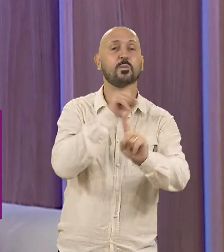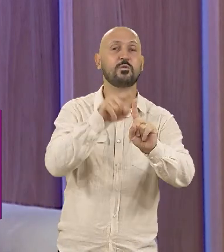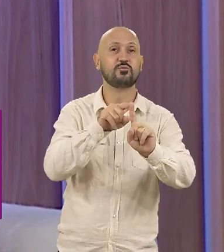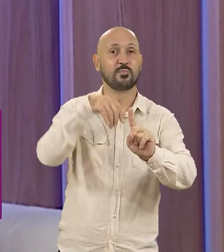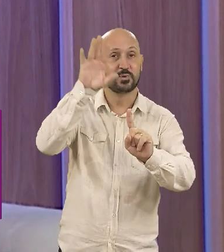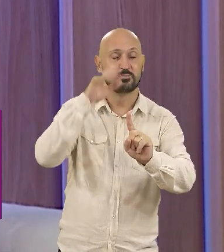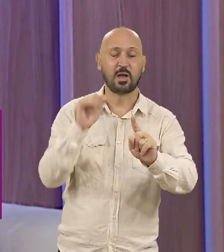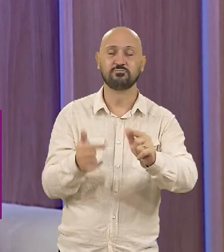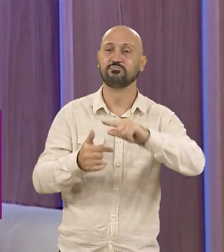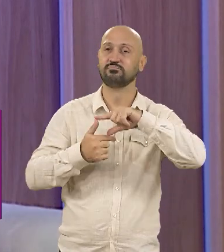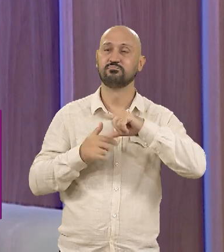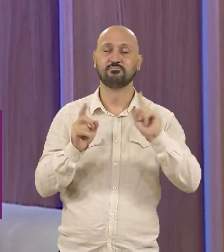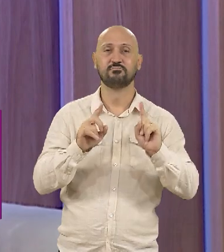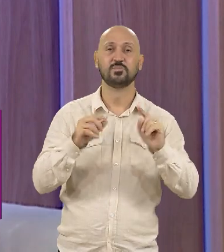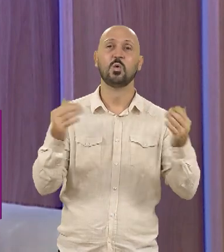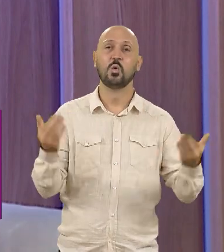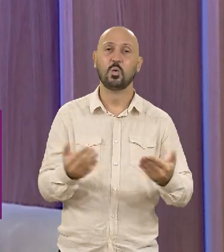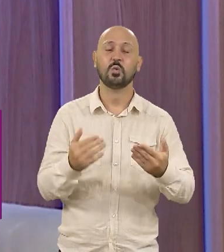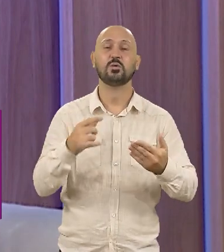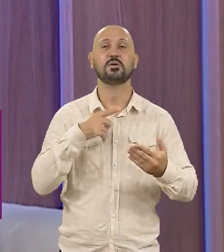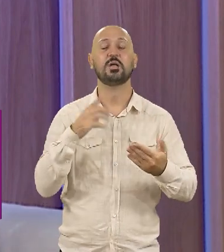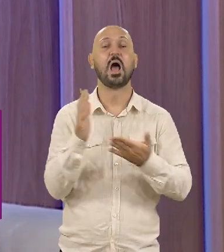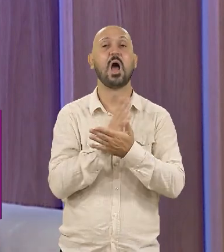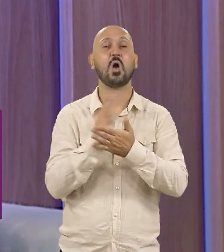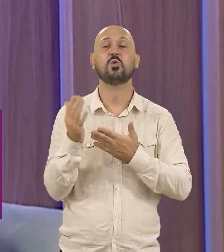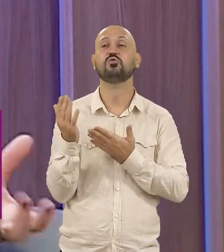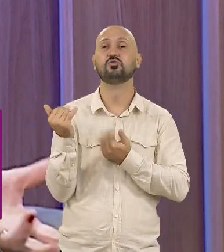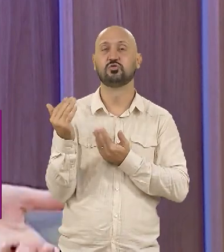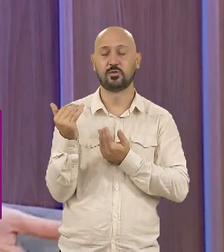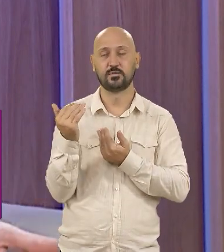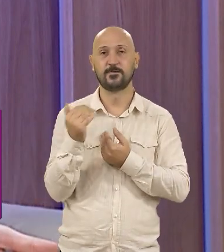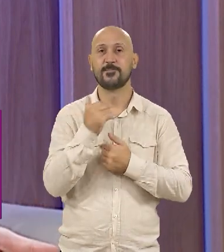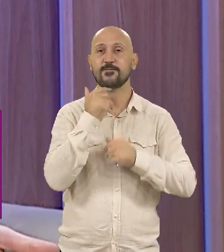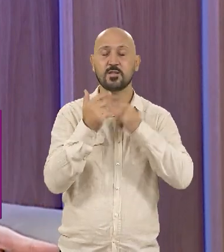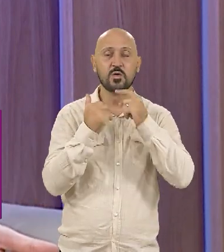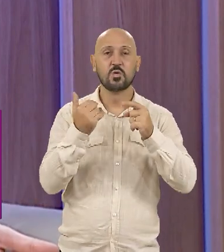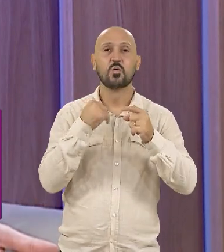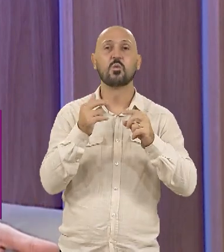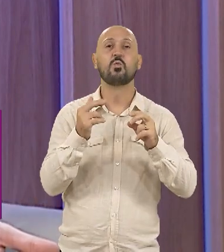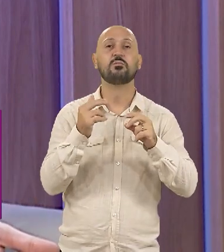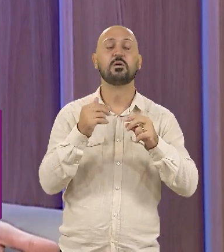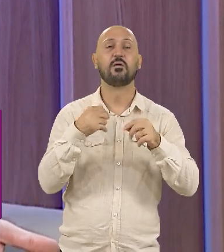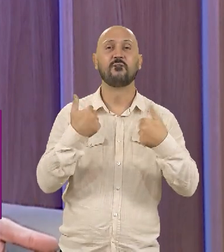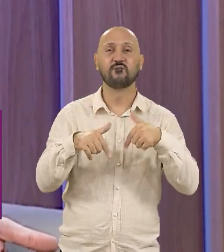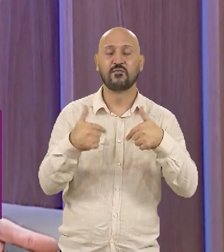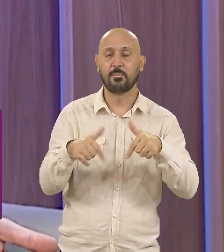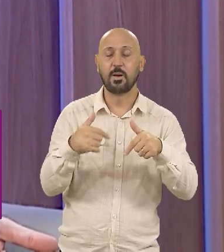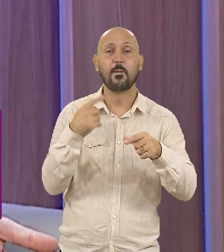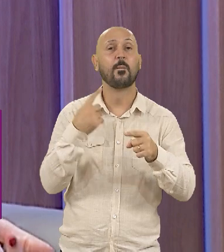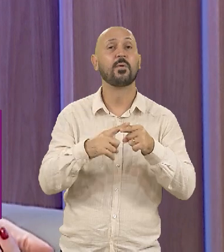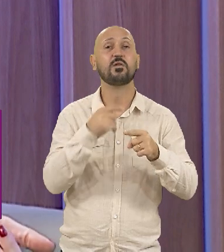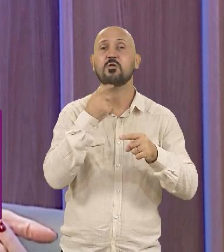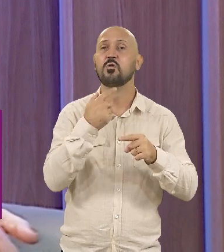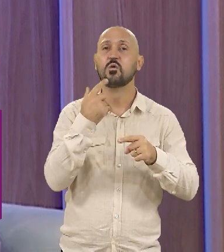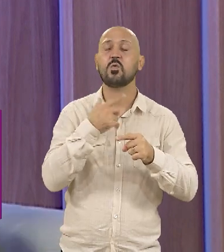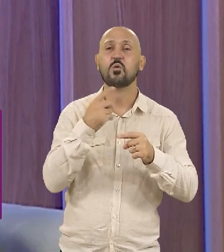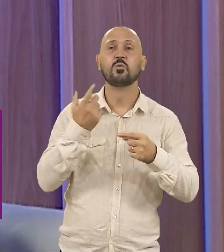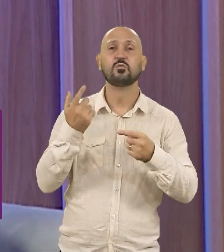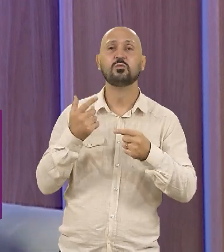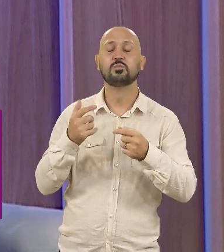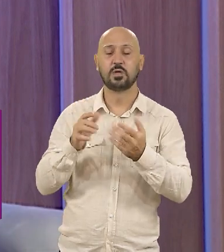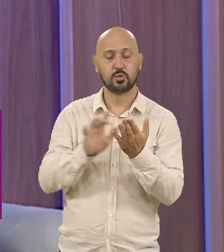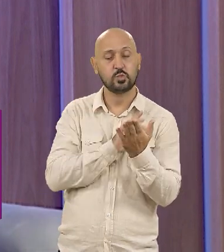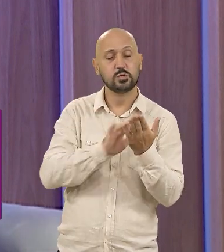que não conseguem manter um emprego porque não conseguem se desligar do celular, né? Trazem o celular e é o